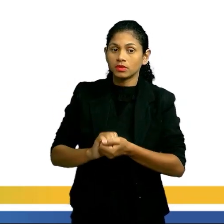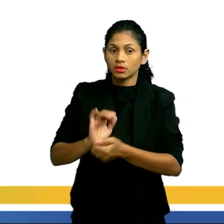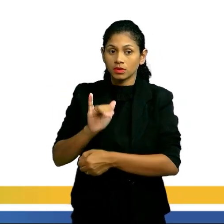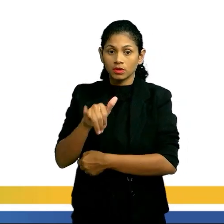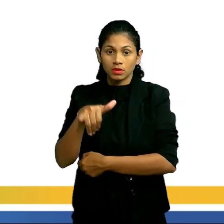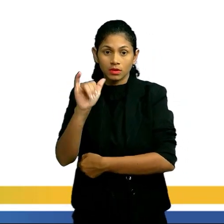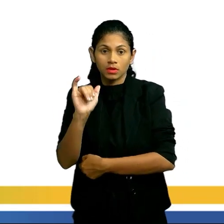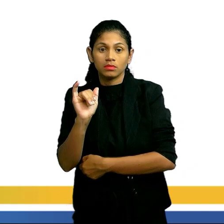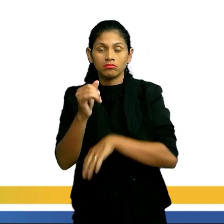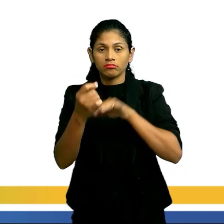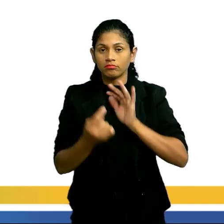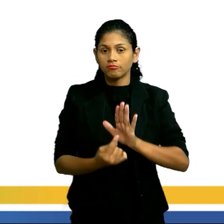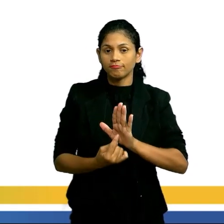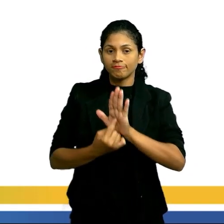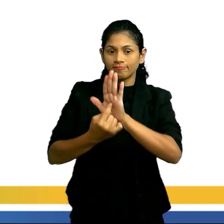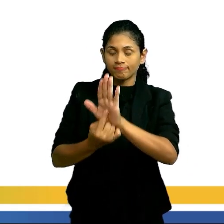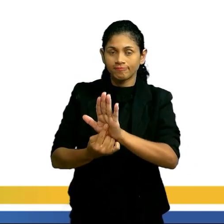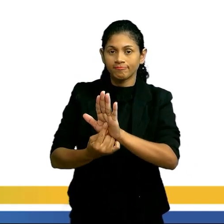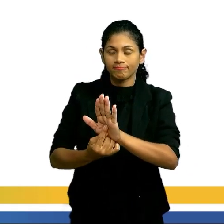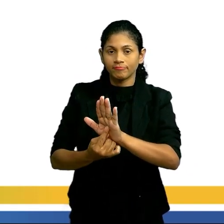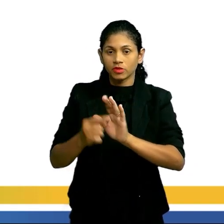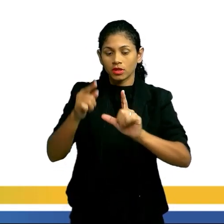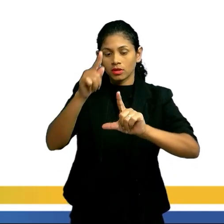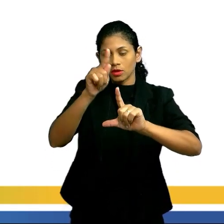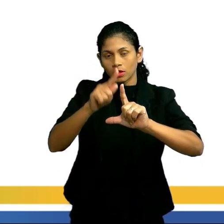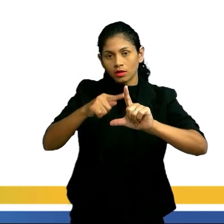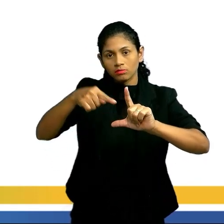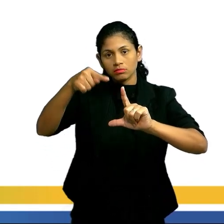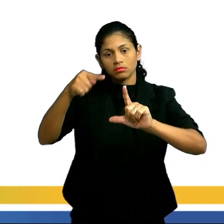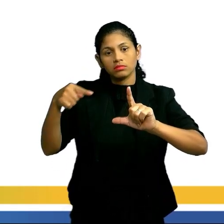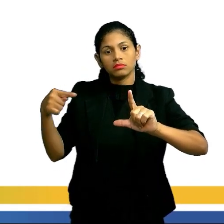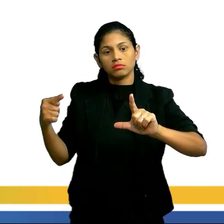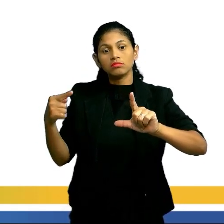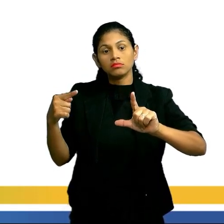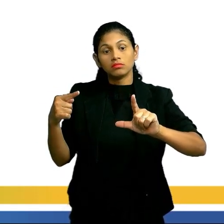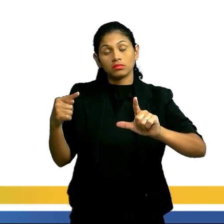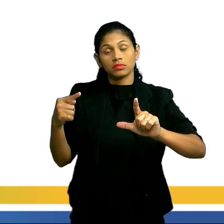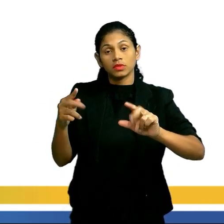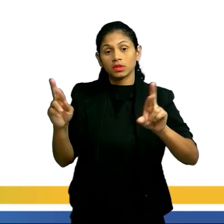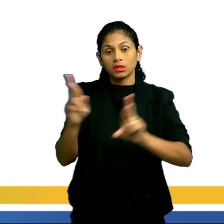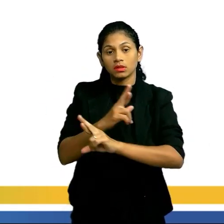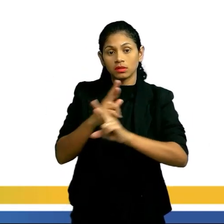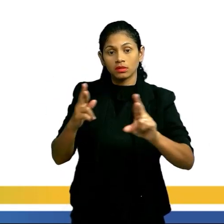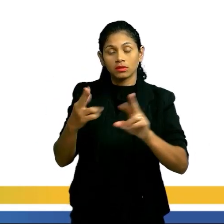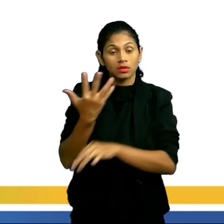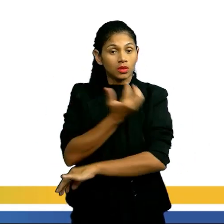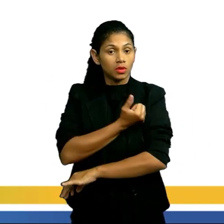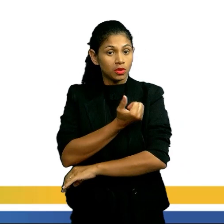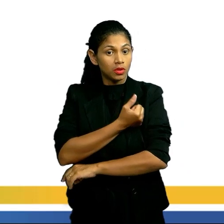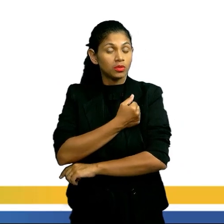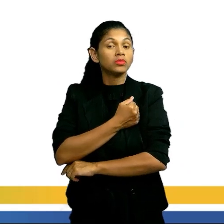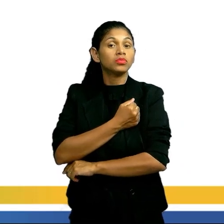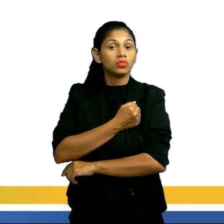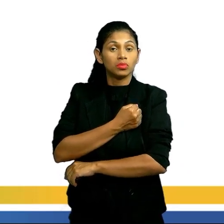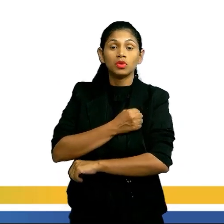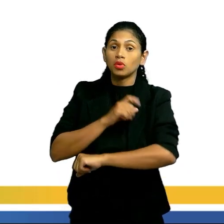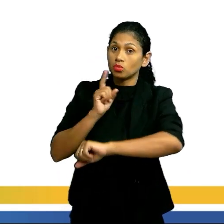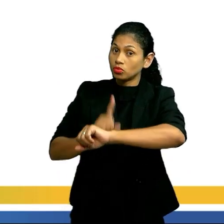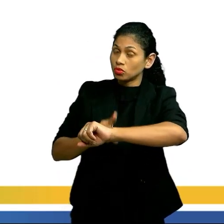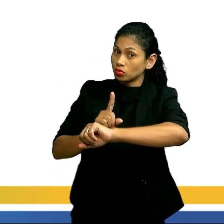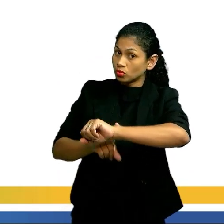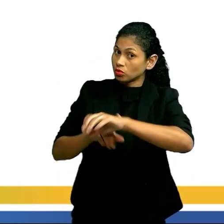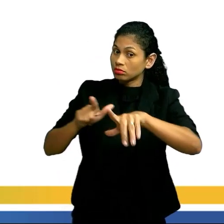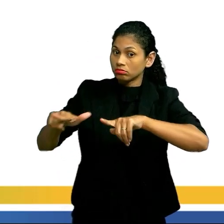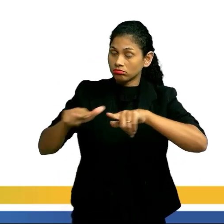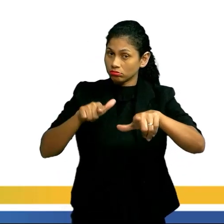representados nos gráficos, ambos em função do número T de horas trabalhadas por seus funcionários. Então vamos